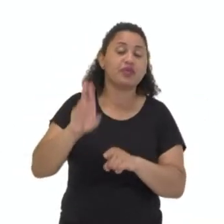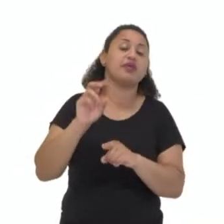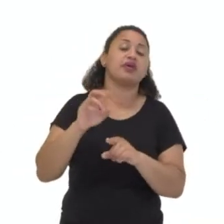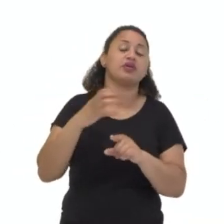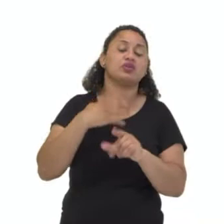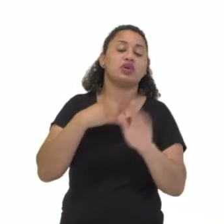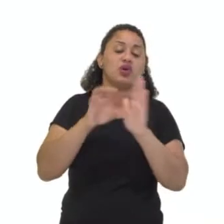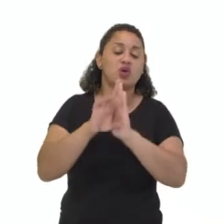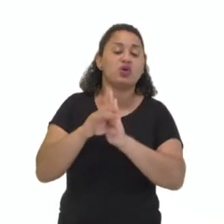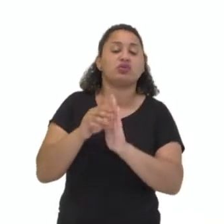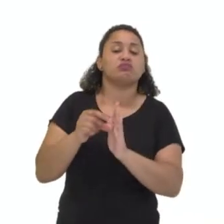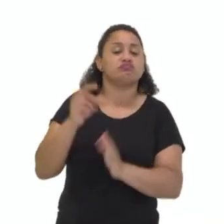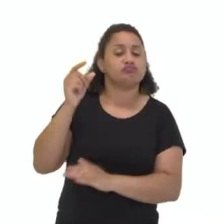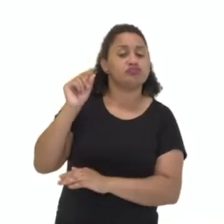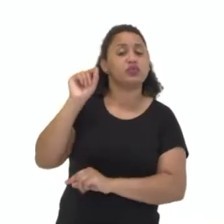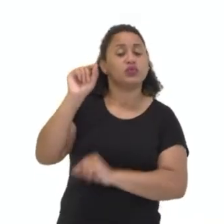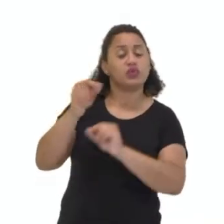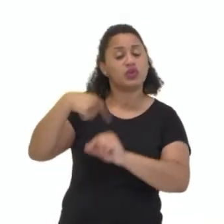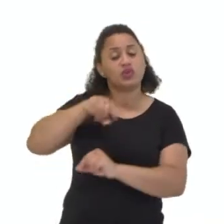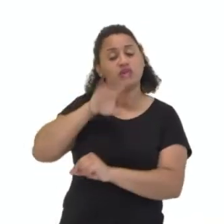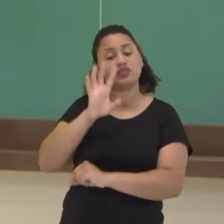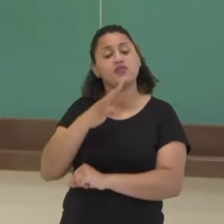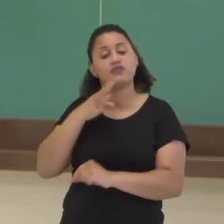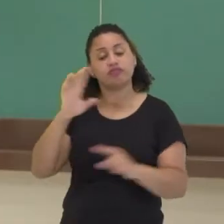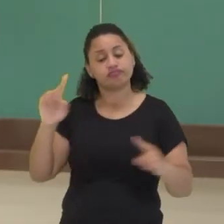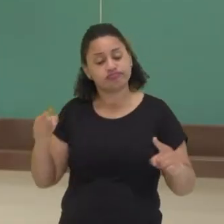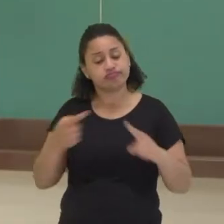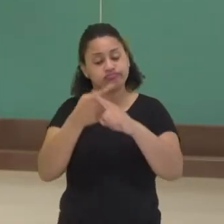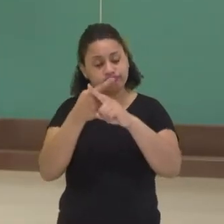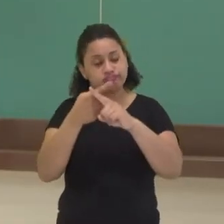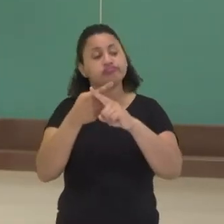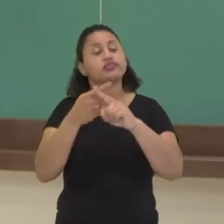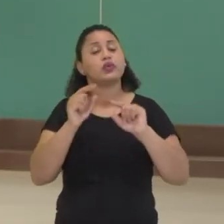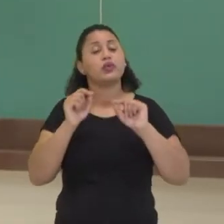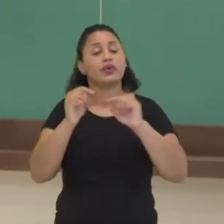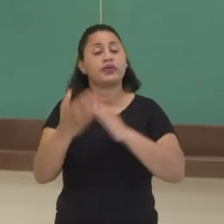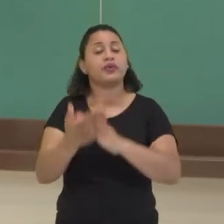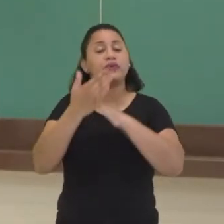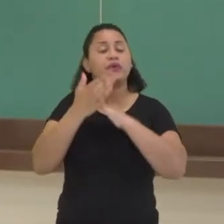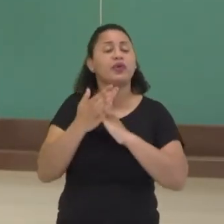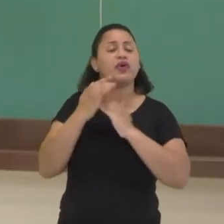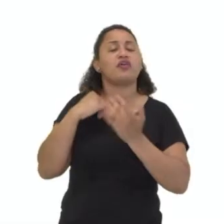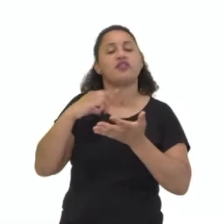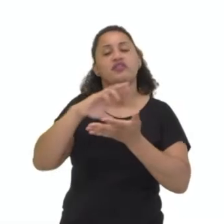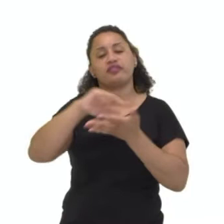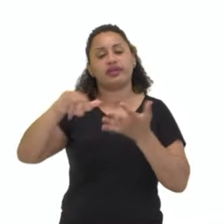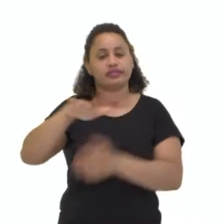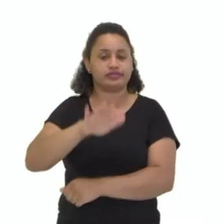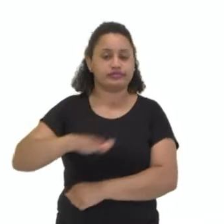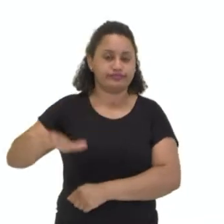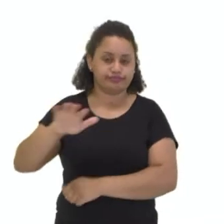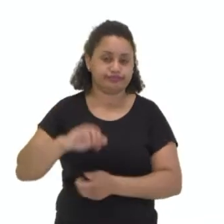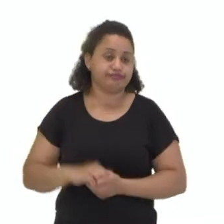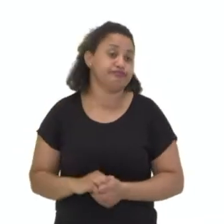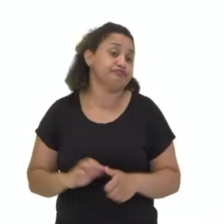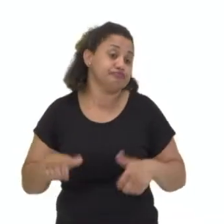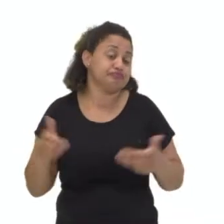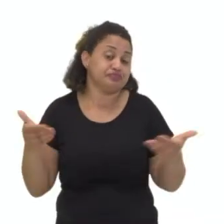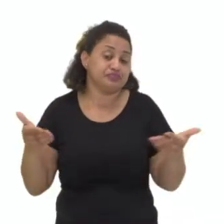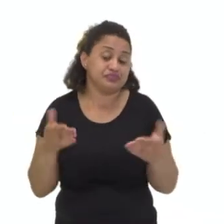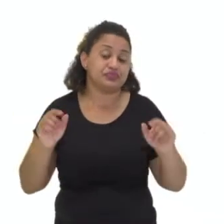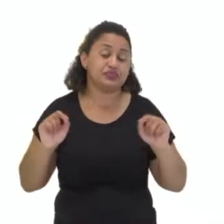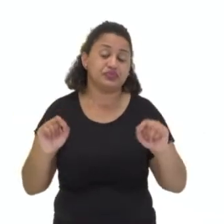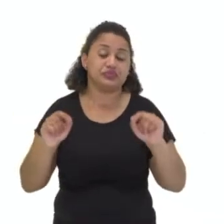que a gente já conhece, onde a regra de 3 nos ajuda a inúmeros cálculos. Então no caso aqui, nós